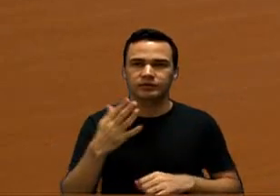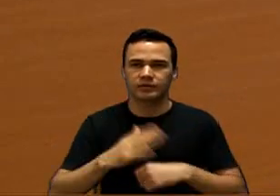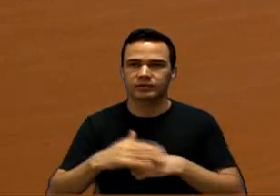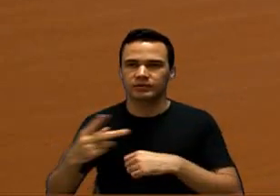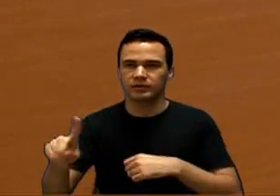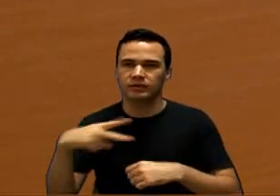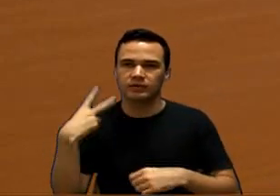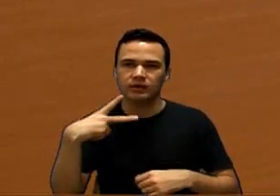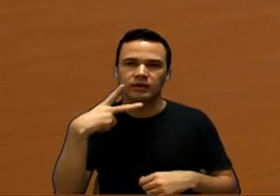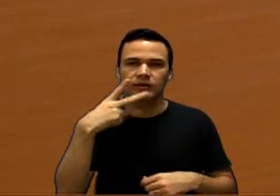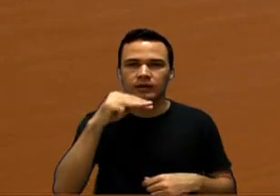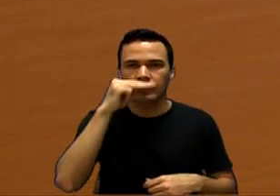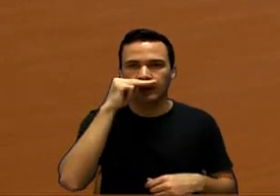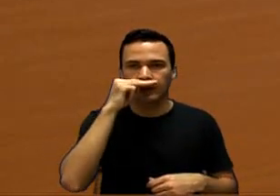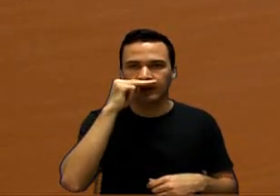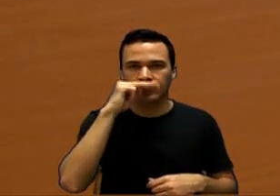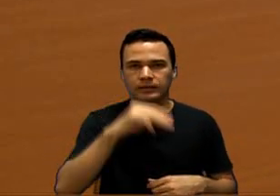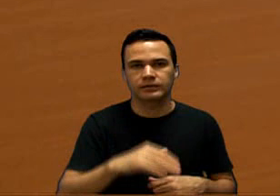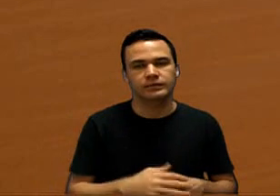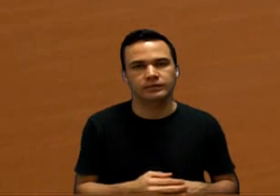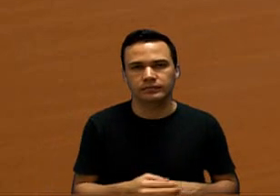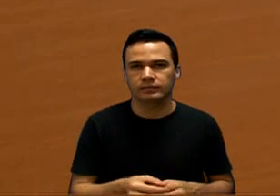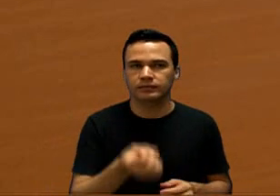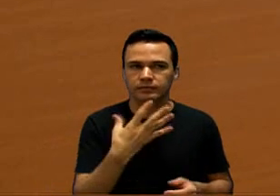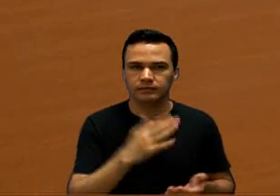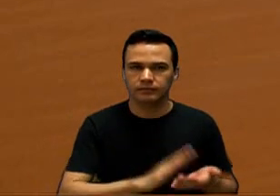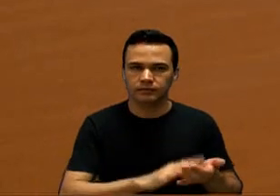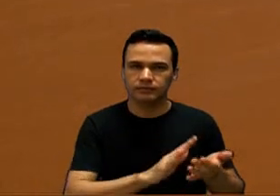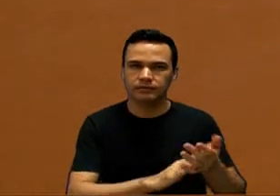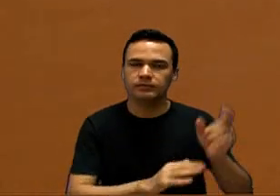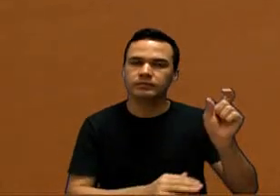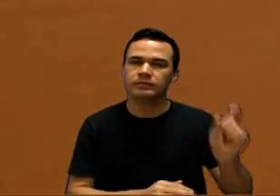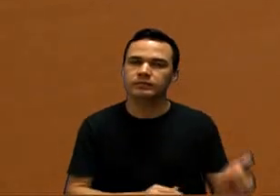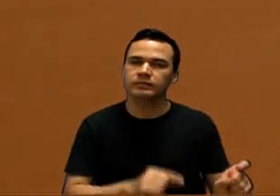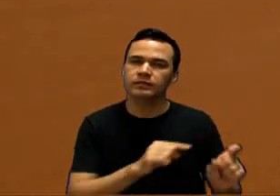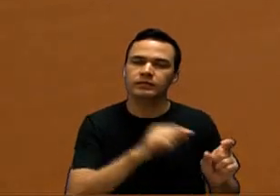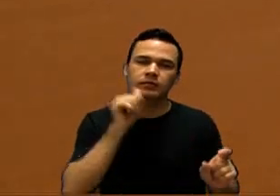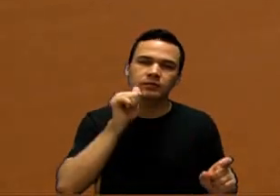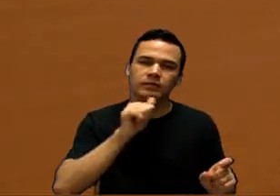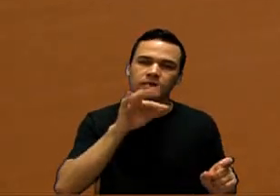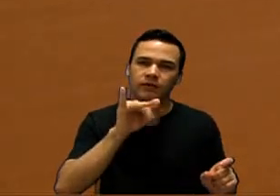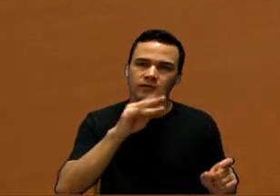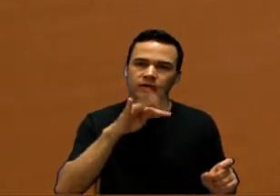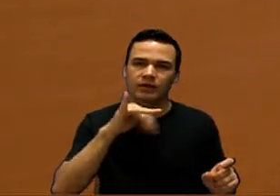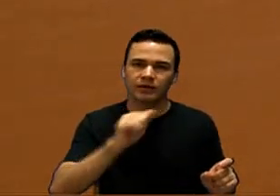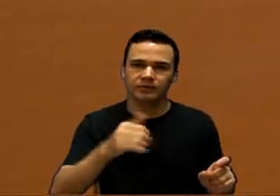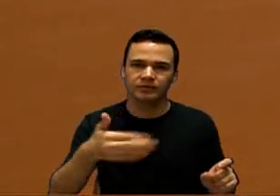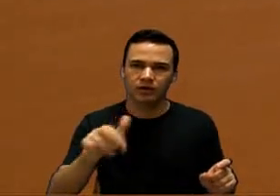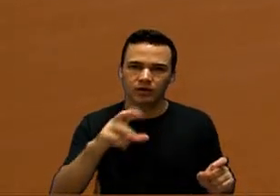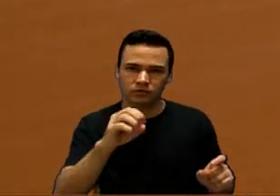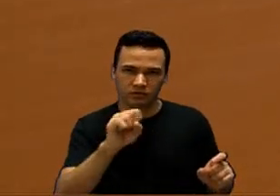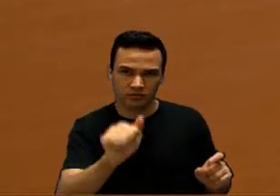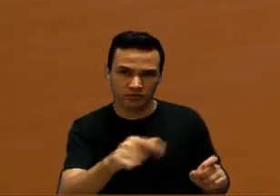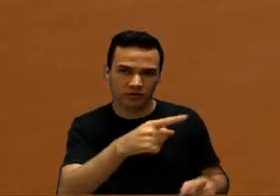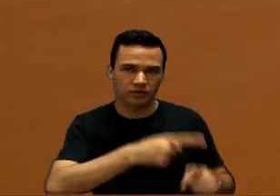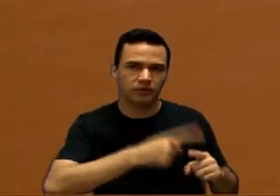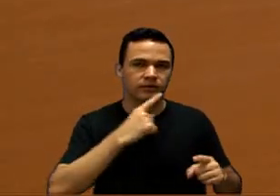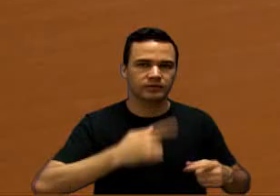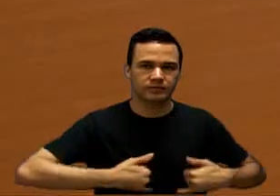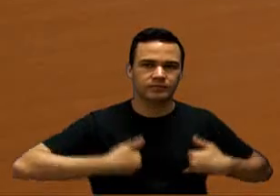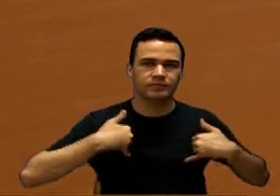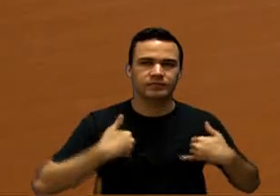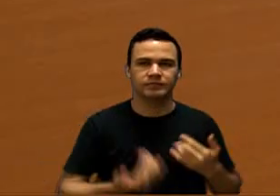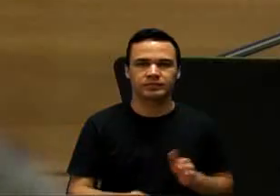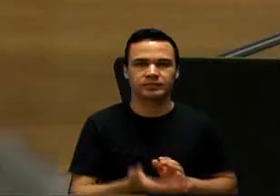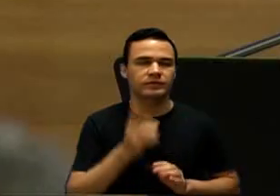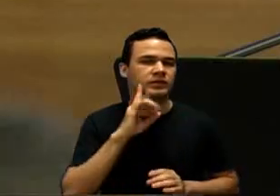vereador engenheiro Martinez. Requerimento verbal, voto de congratulações com a senhora Fátima Rosa pela passagem de sua data natalícia,